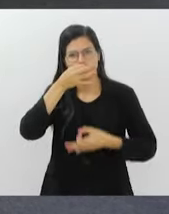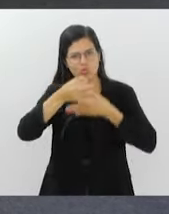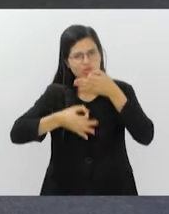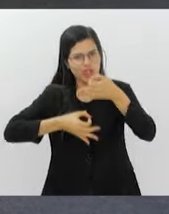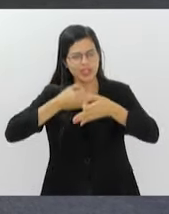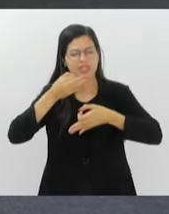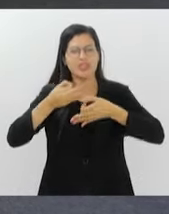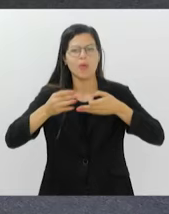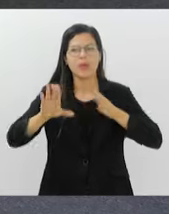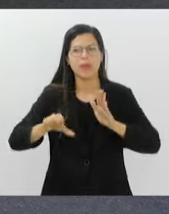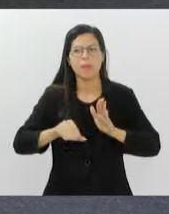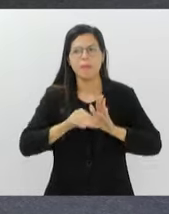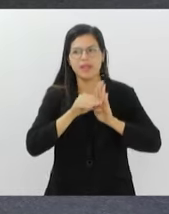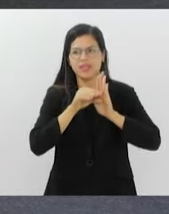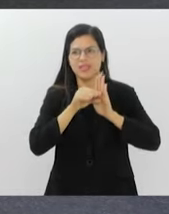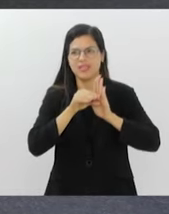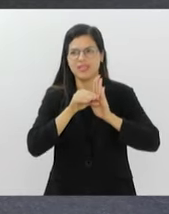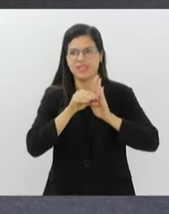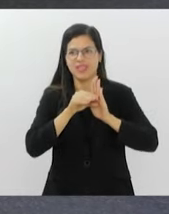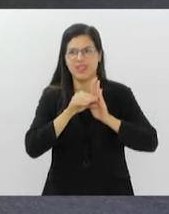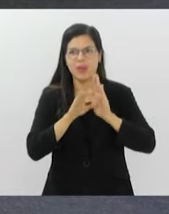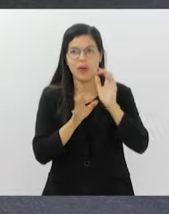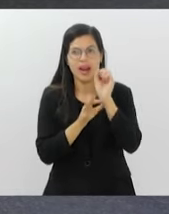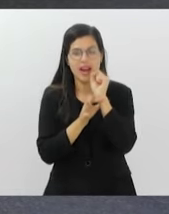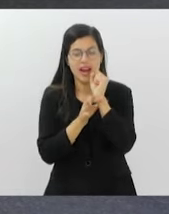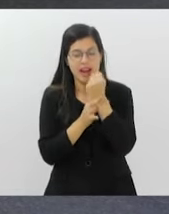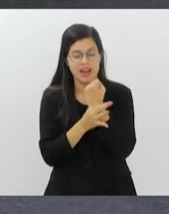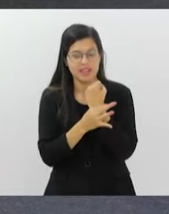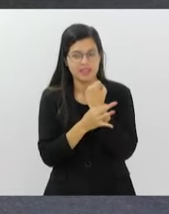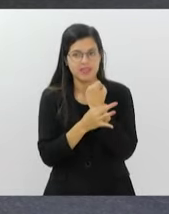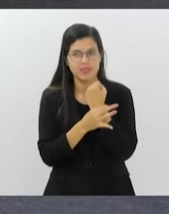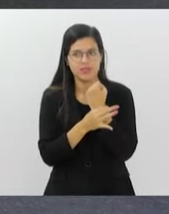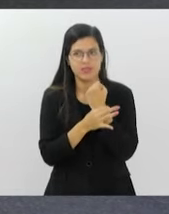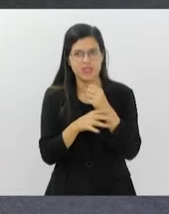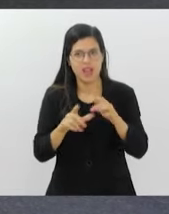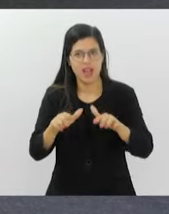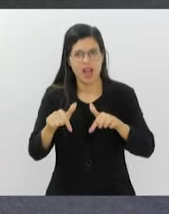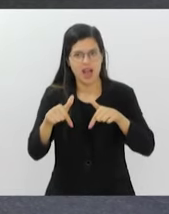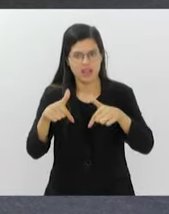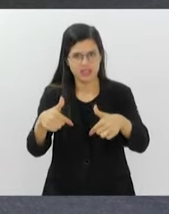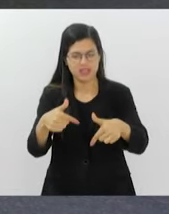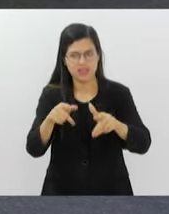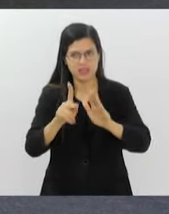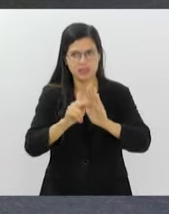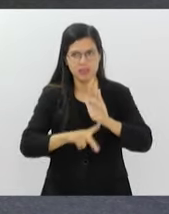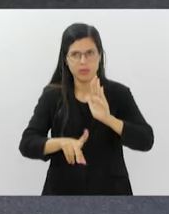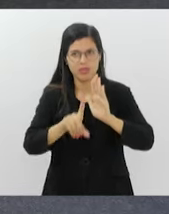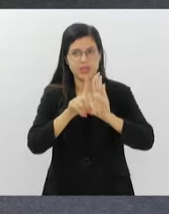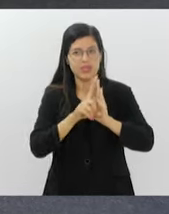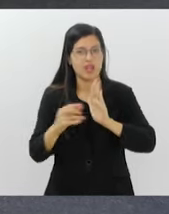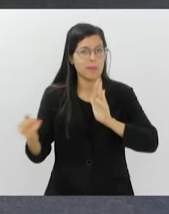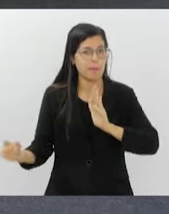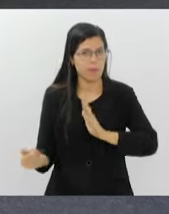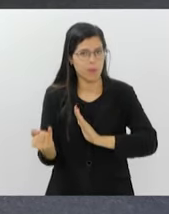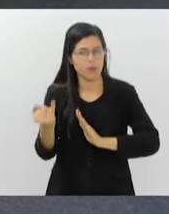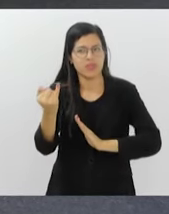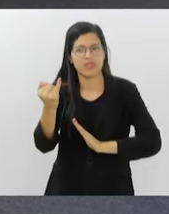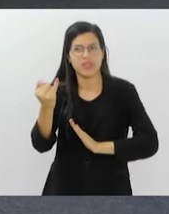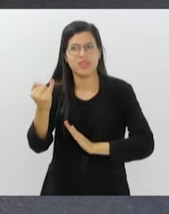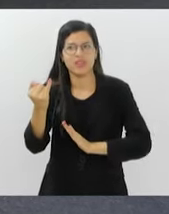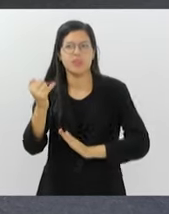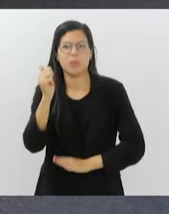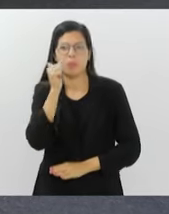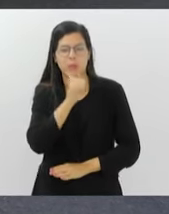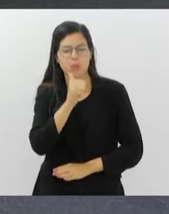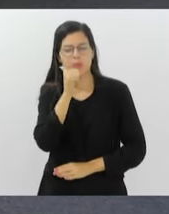emendaram inclusive mas pra gente garantir a efetivação desse projeto de lei que é tão importante para as